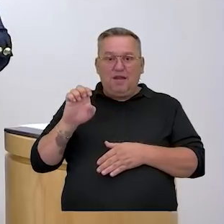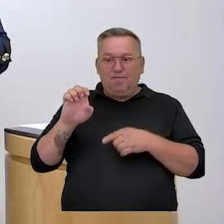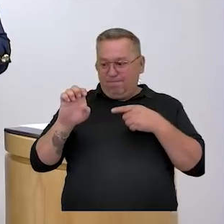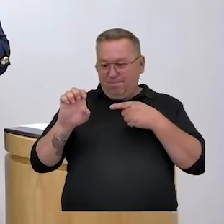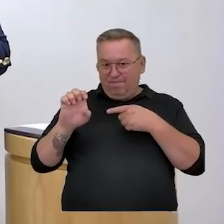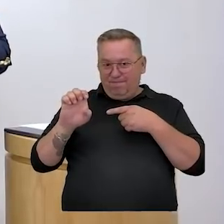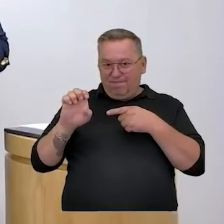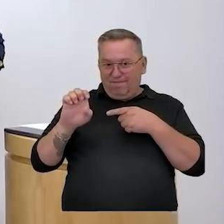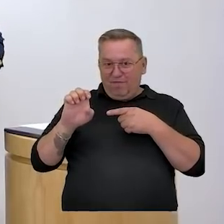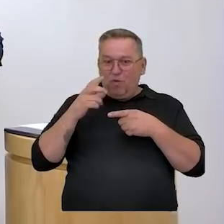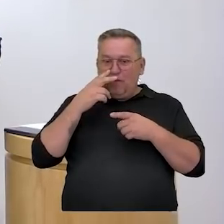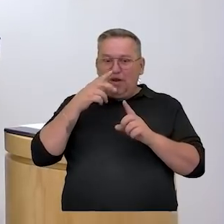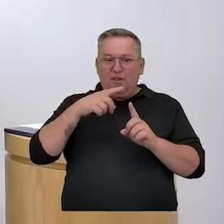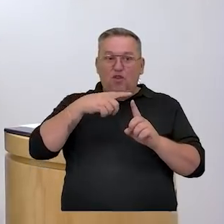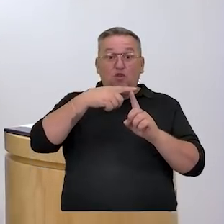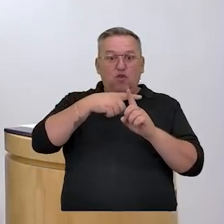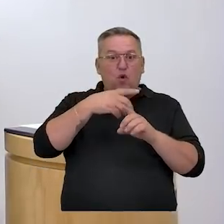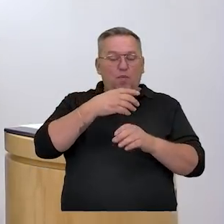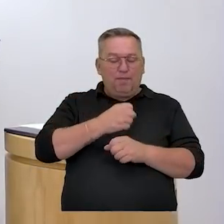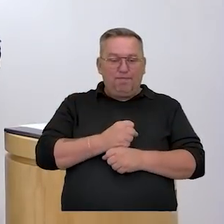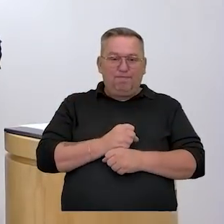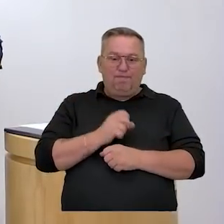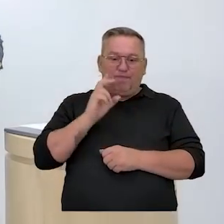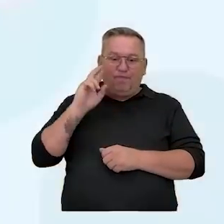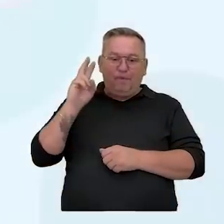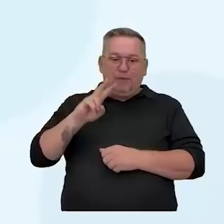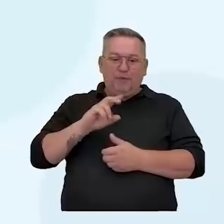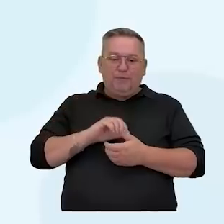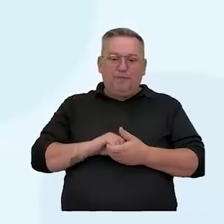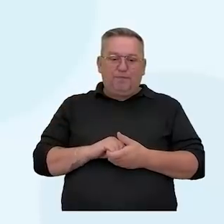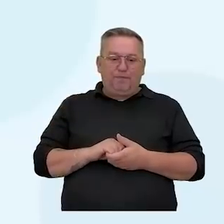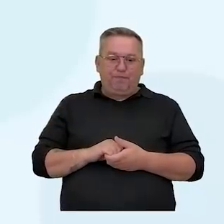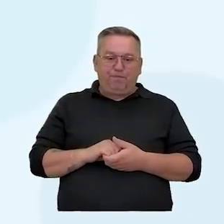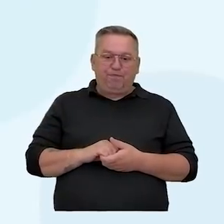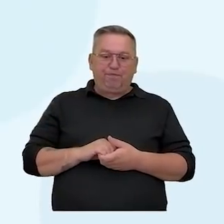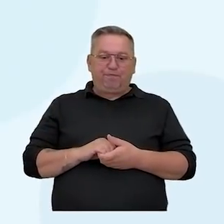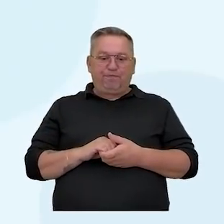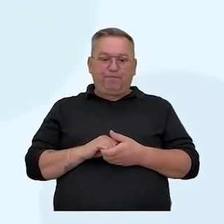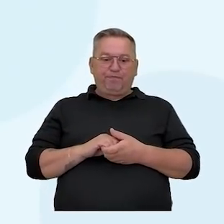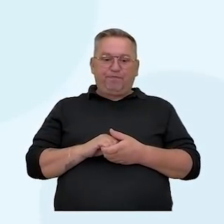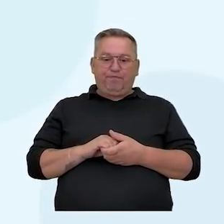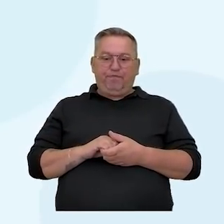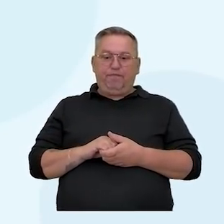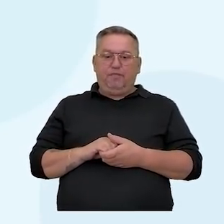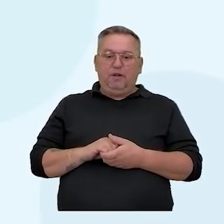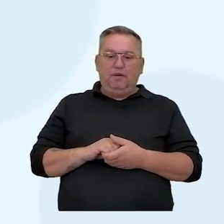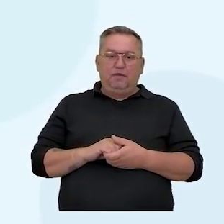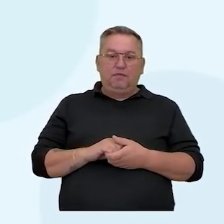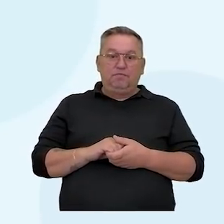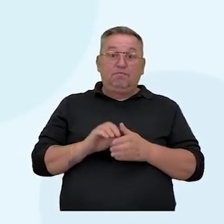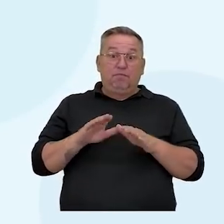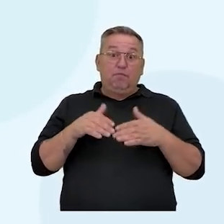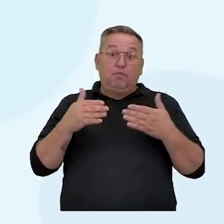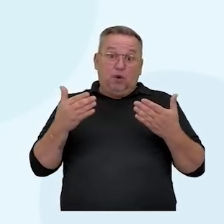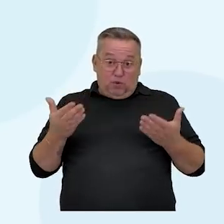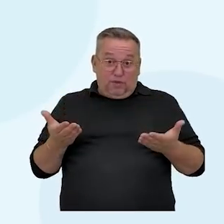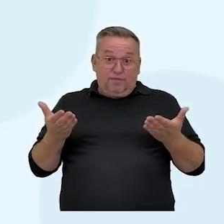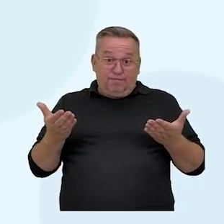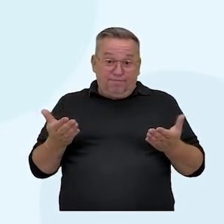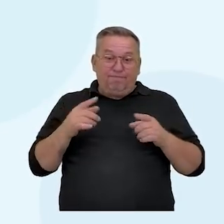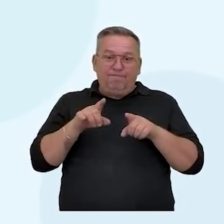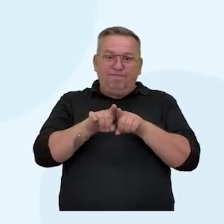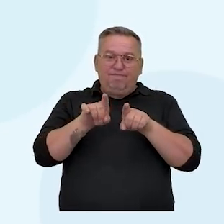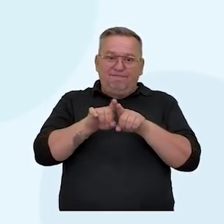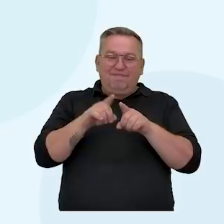de soma, né? Então, volta aí na tela depois para olhar qual que eu coloquei a próxima. Ah, tá, eu coloquei embora. O embora também dá a ideia